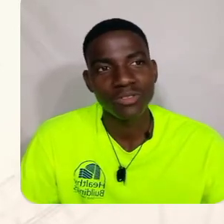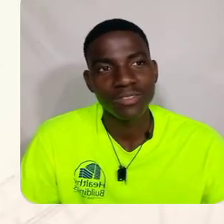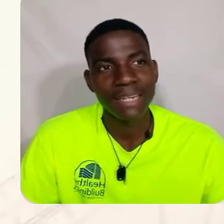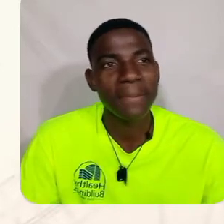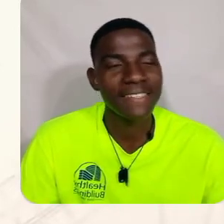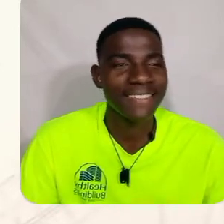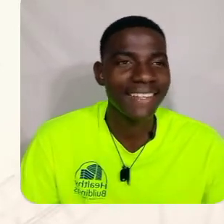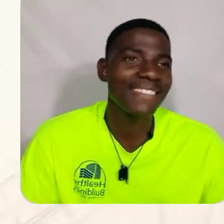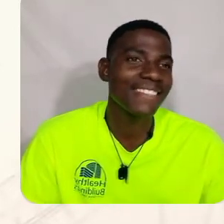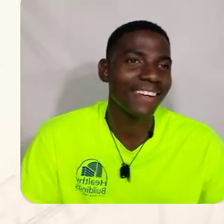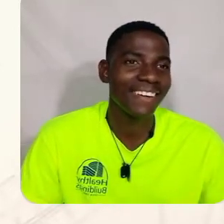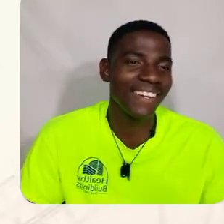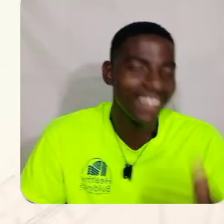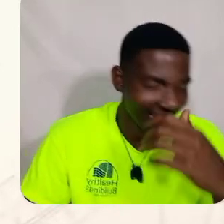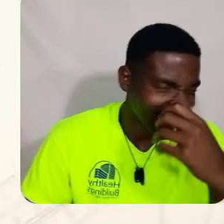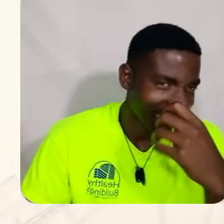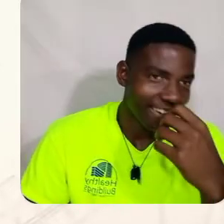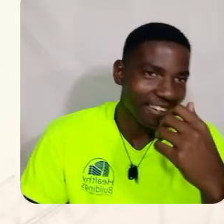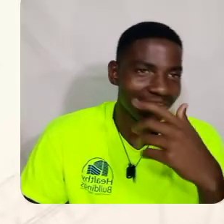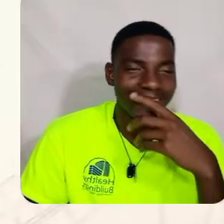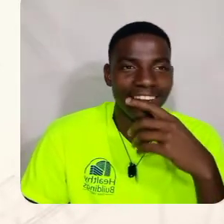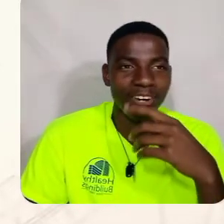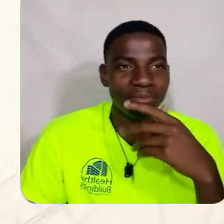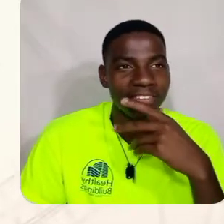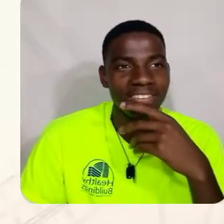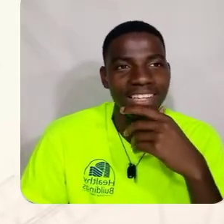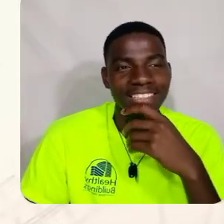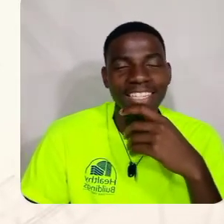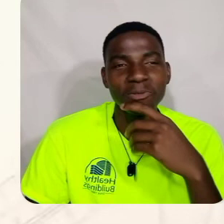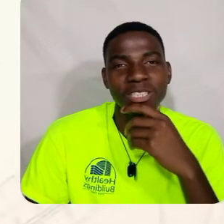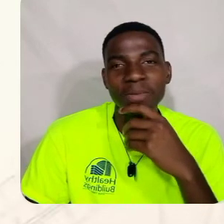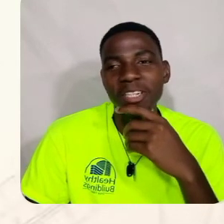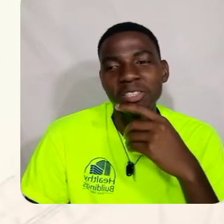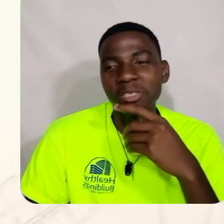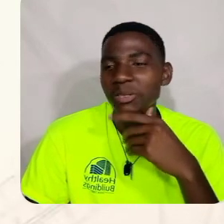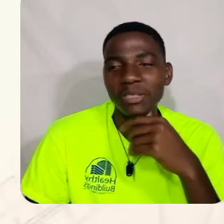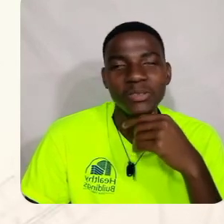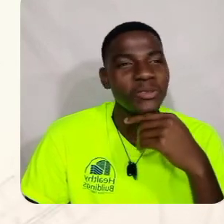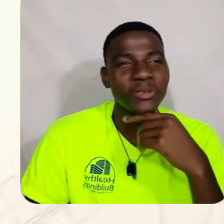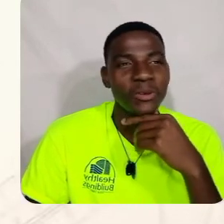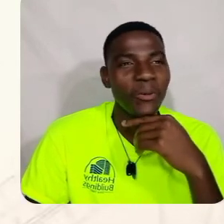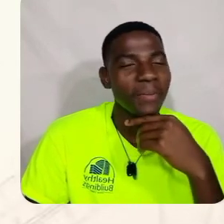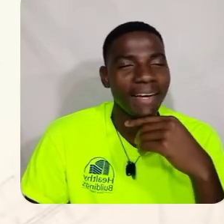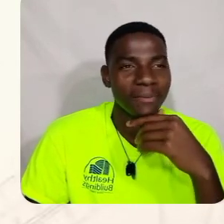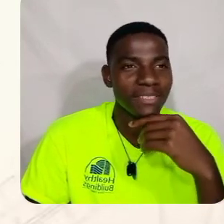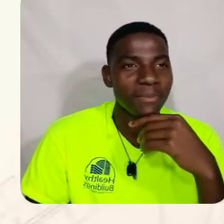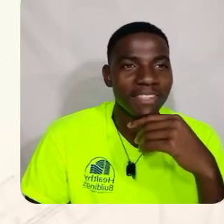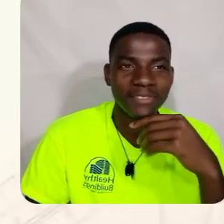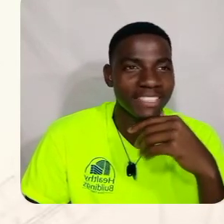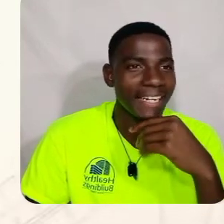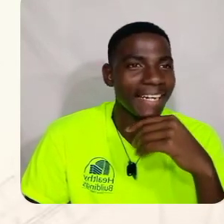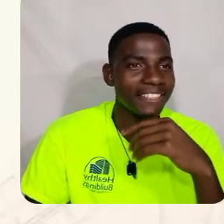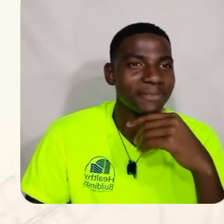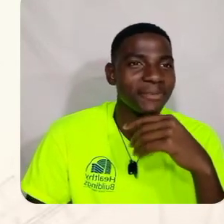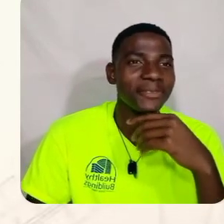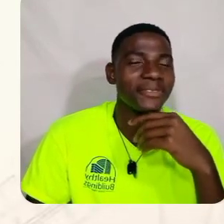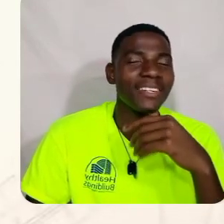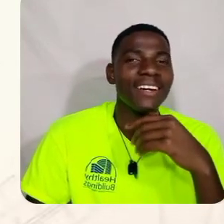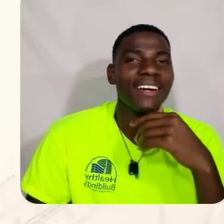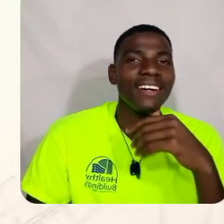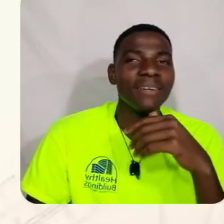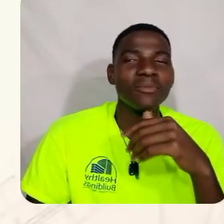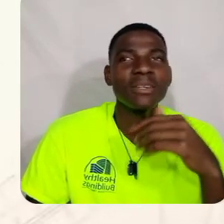8 anos na presidência... Hoje é um privilégio. Aqui em Moçambique, juro que não compara. Moçambique não chega neste